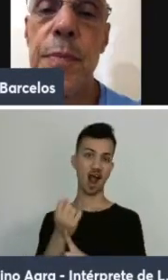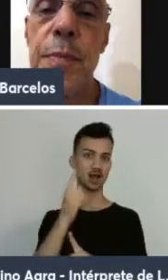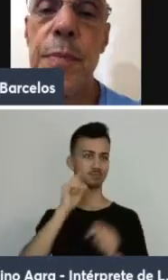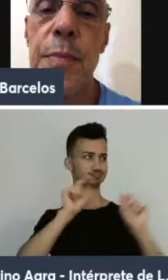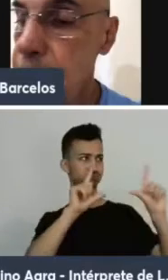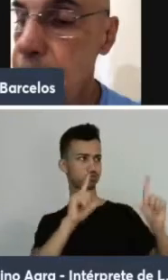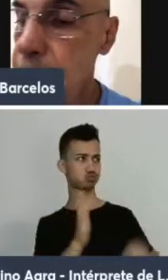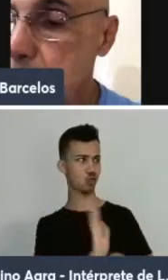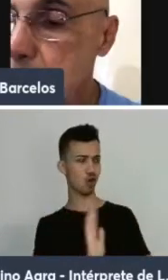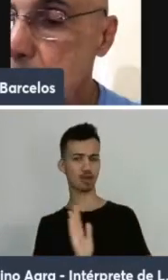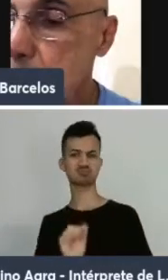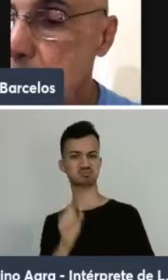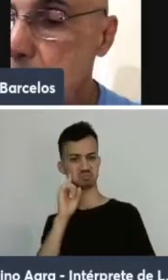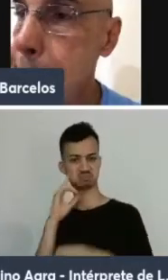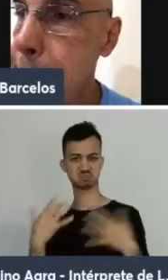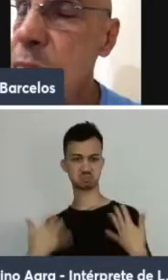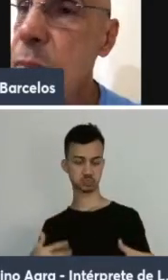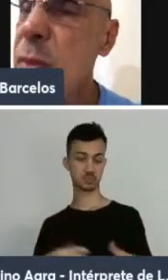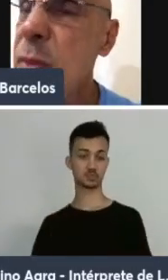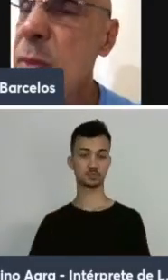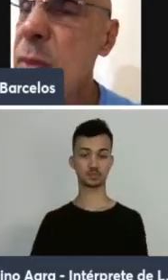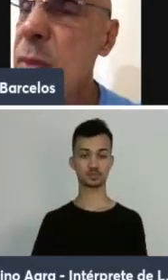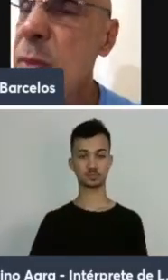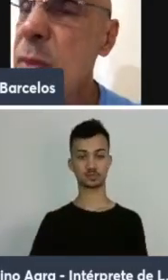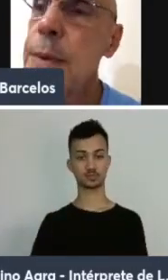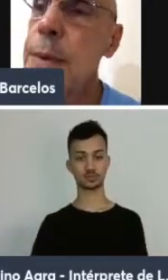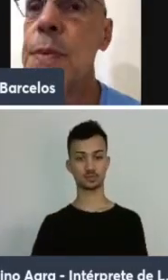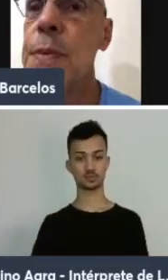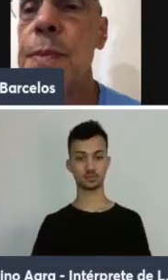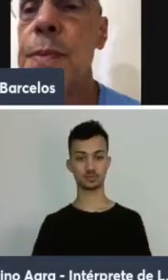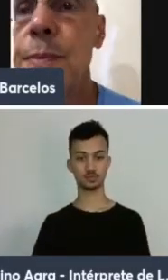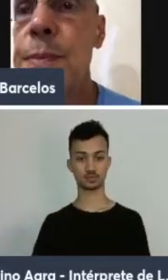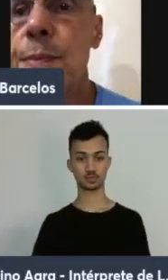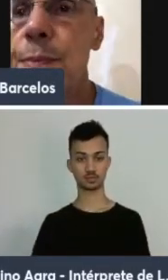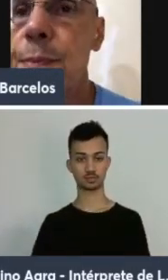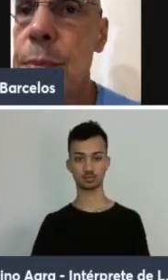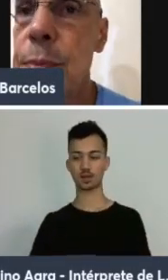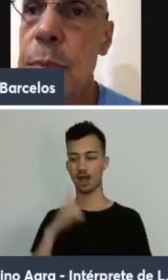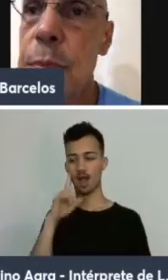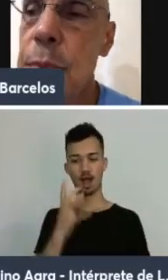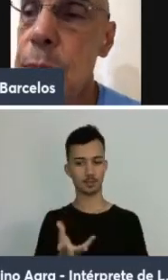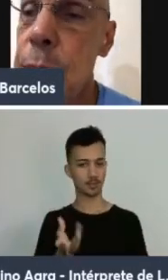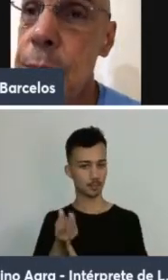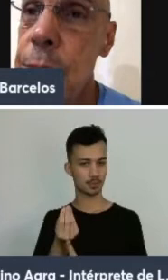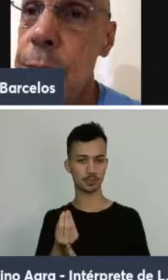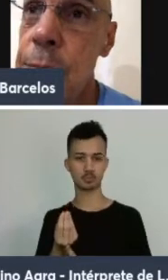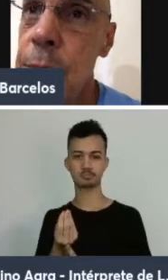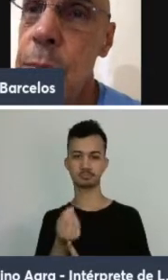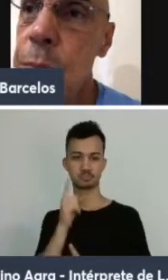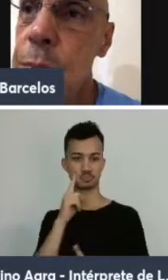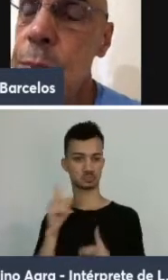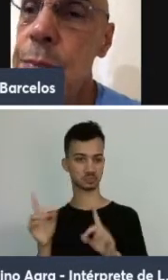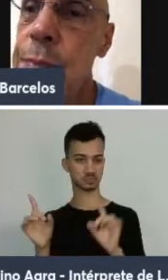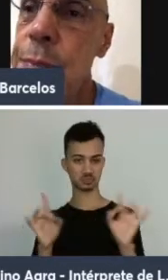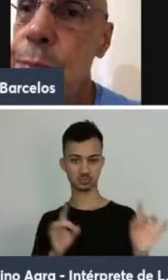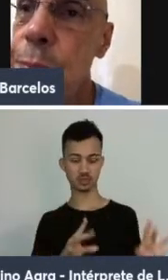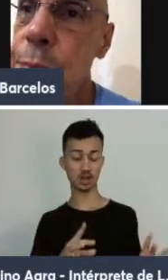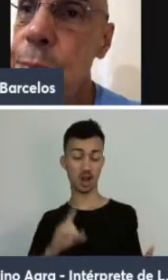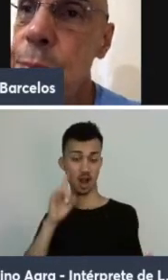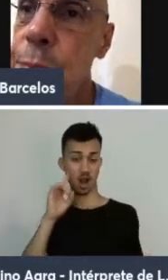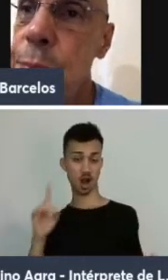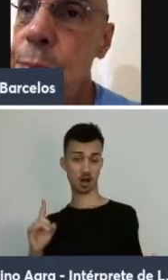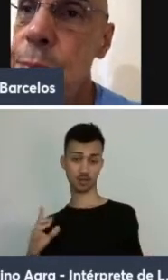que passava filmes de arte, né, alternativos, extremamente politizados, mas,